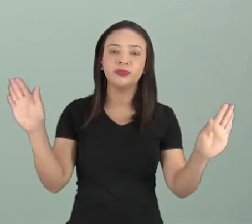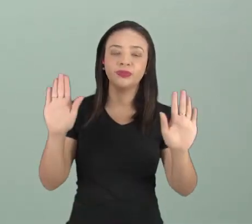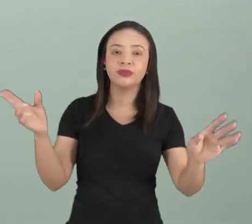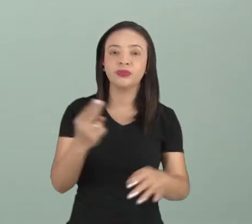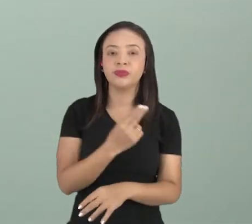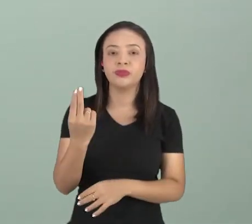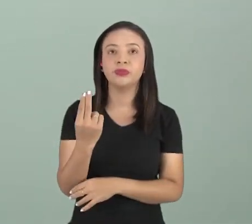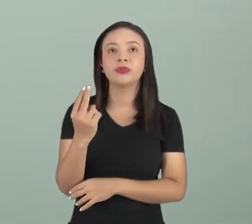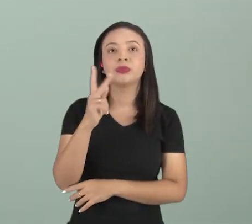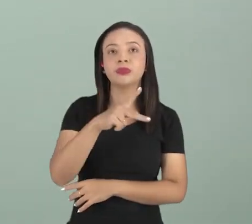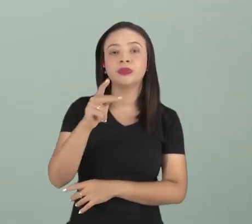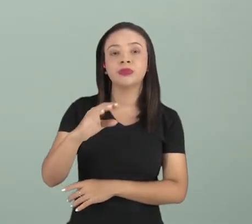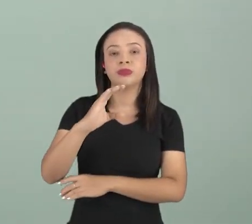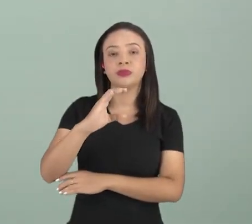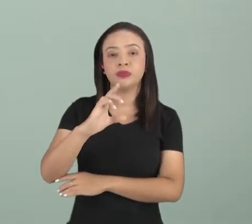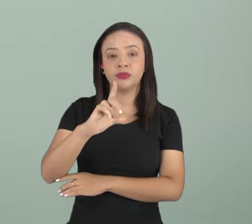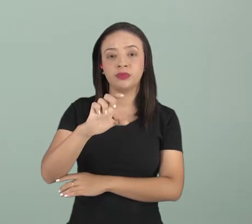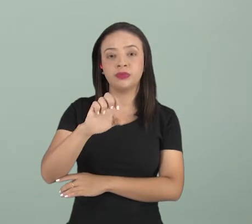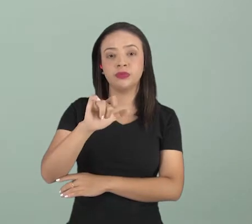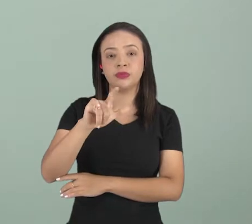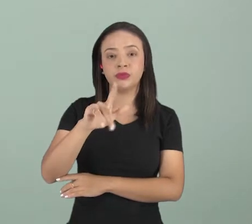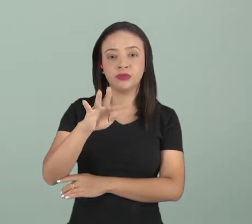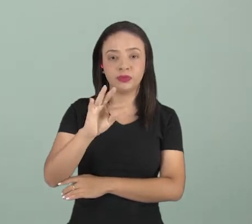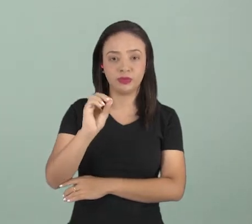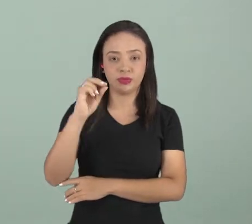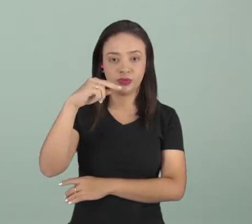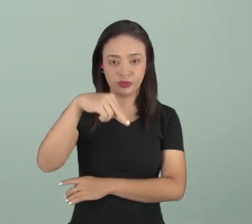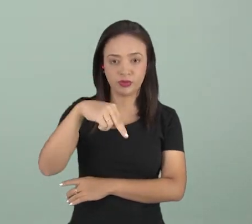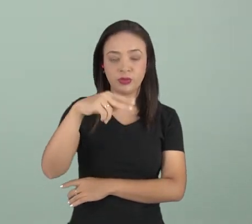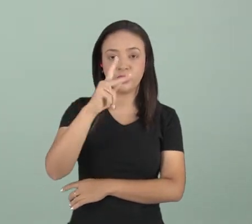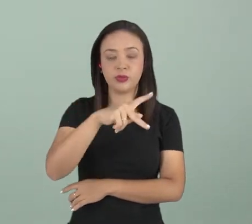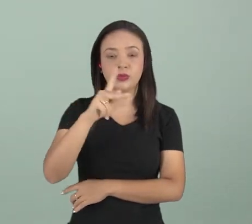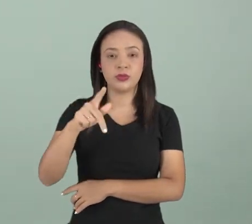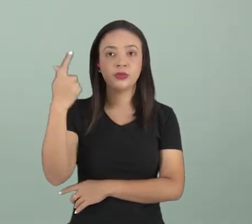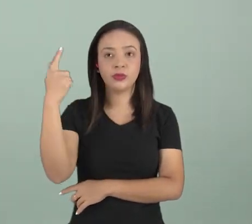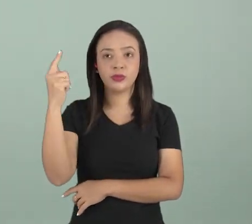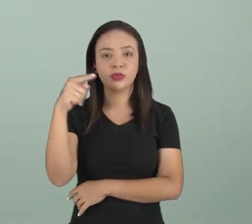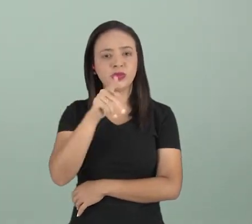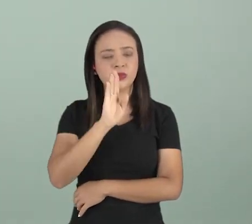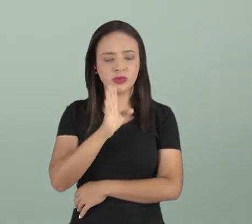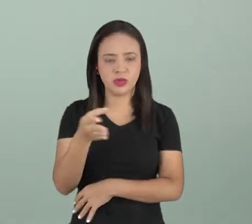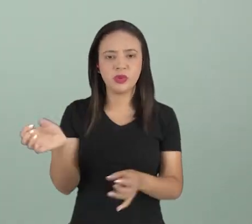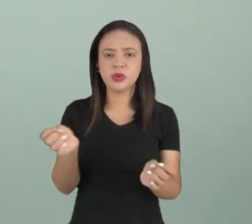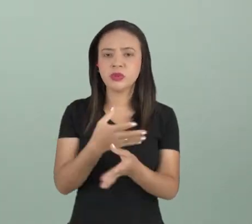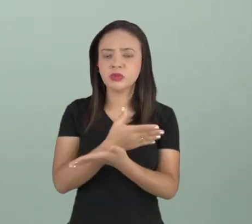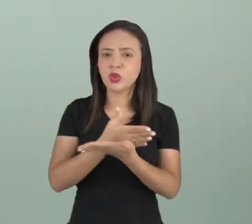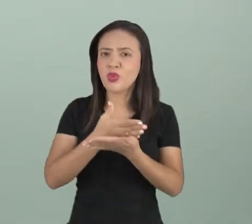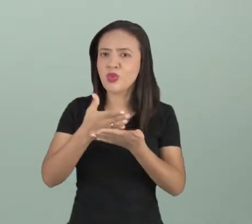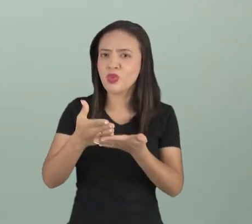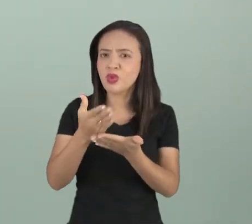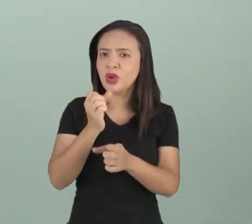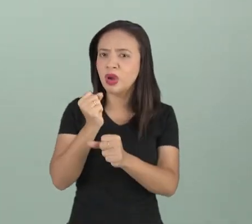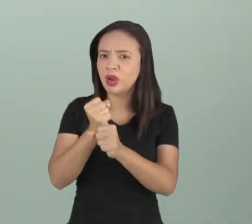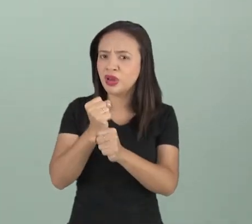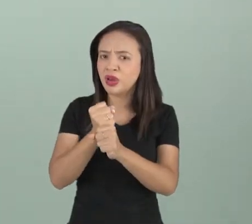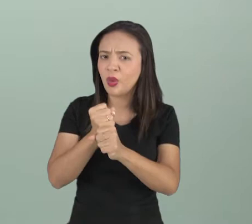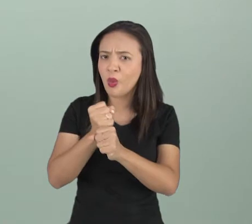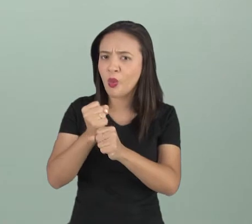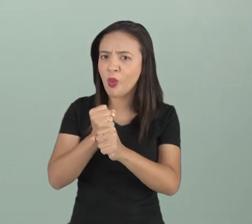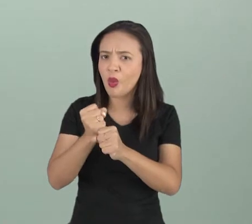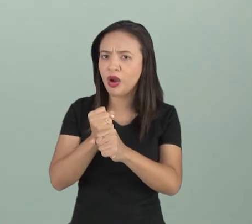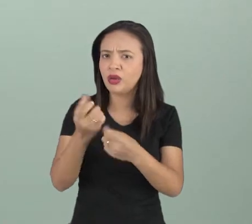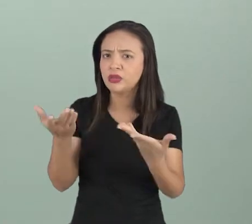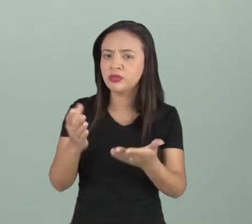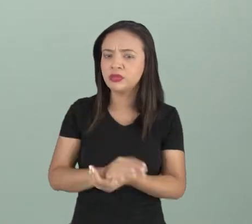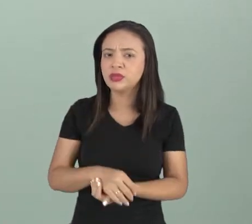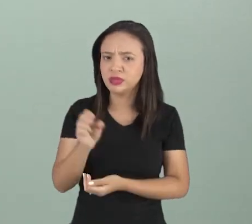Olá, meu nome é Cleilton Amaral, professor de Geografia. Você já está pronto para o início do ano letivo? Se você disse